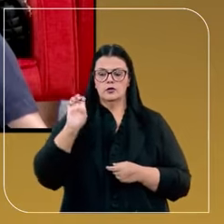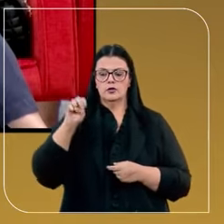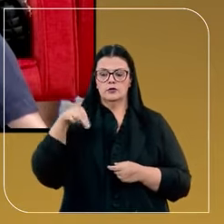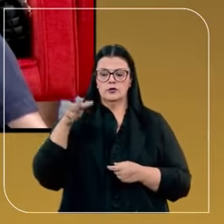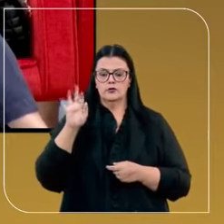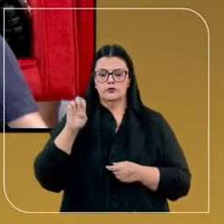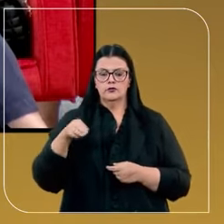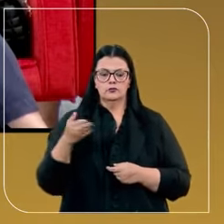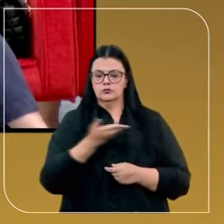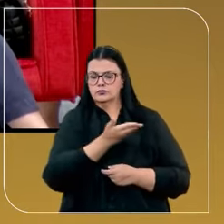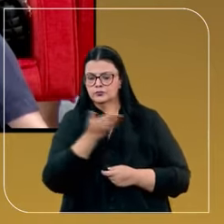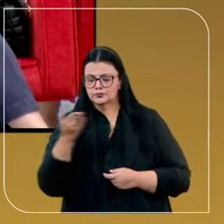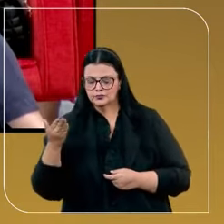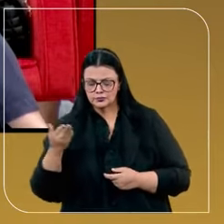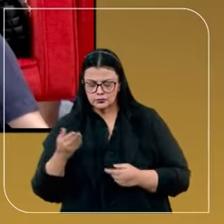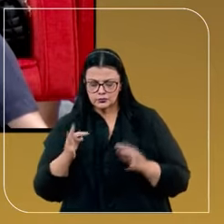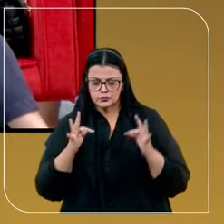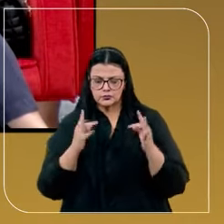e senhores.